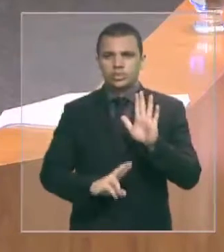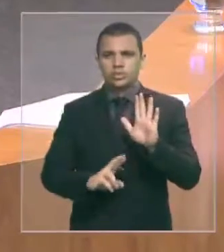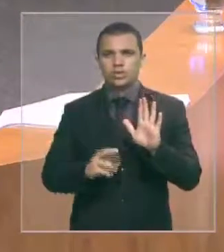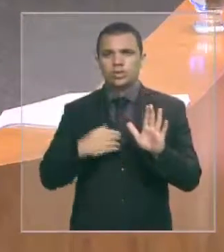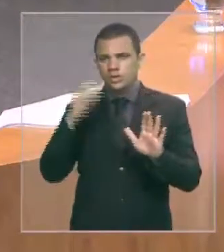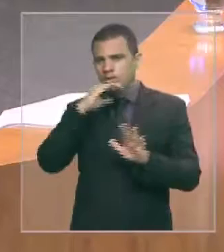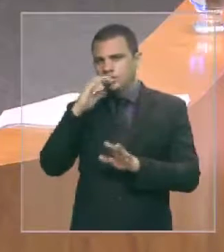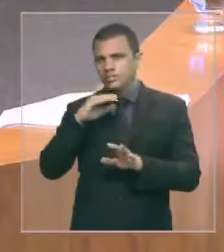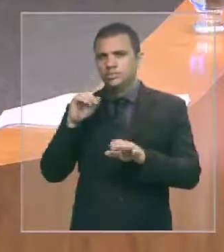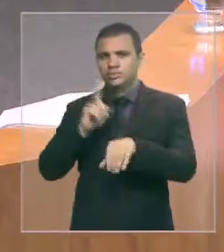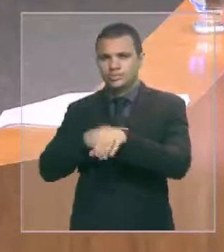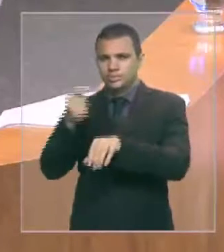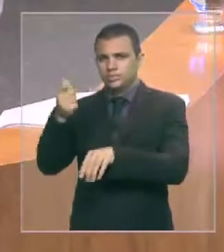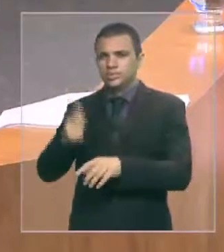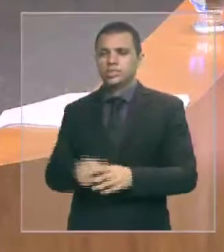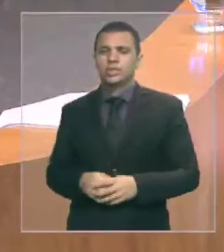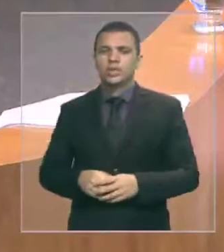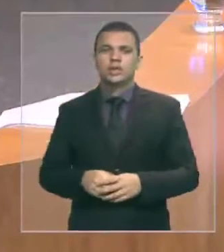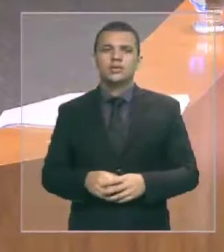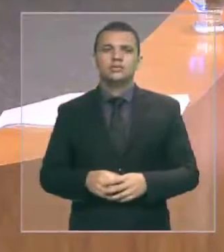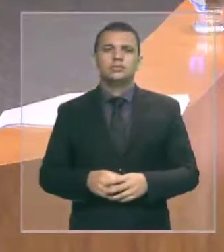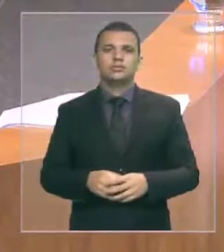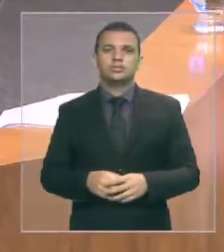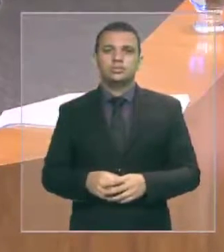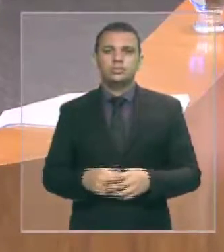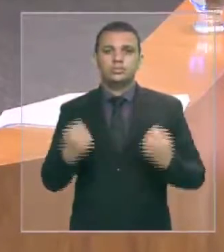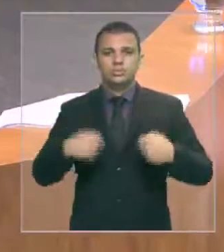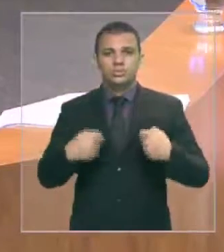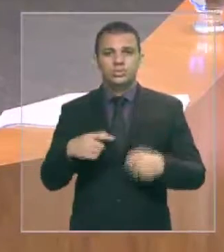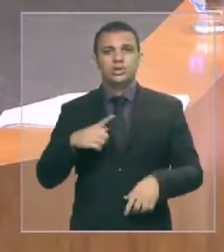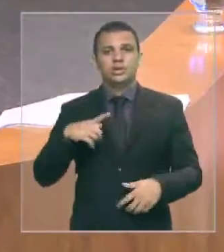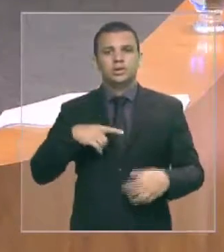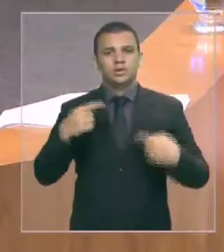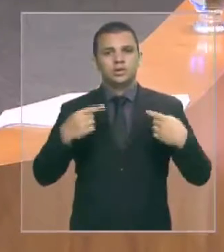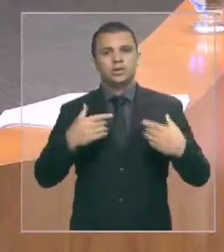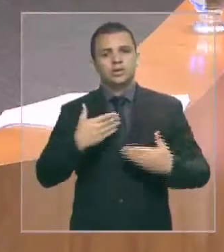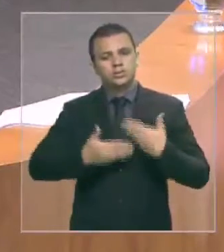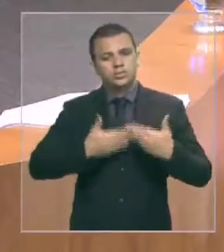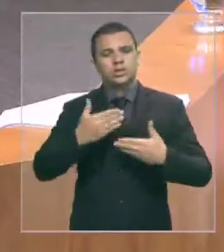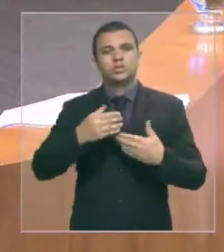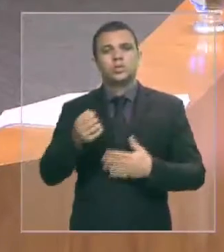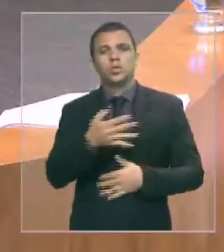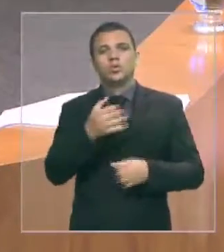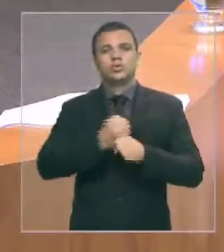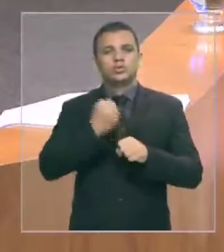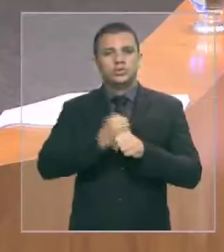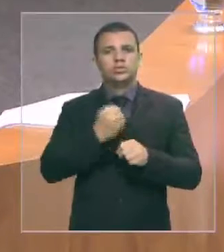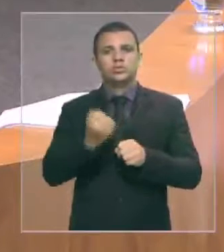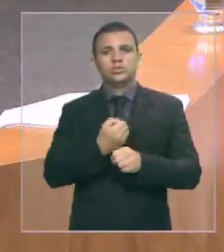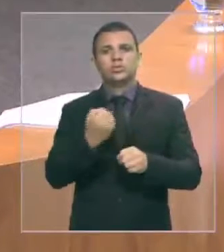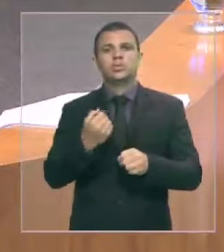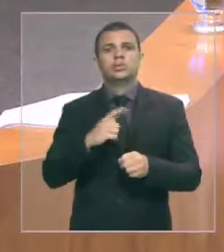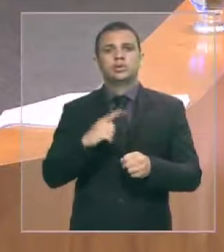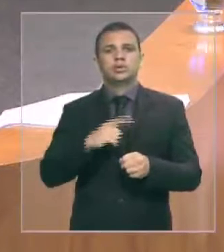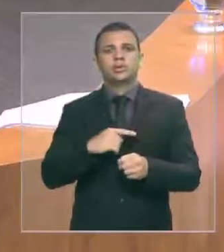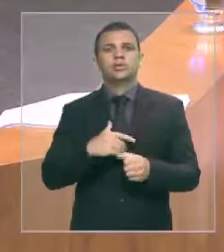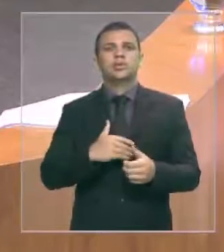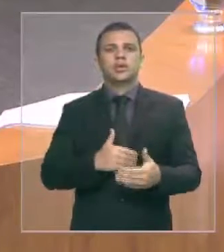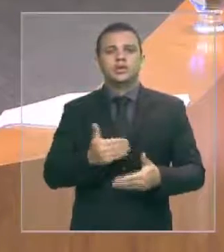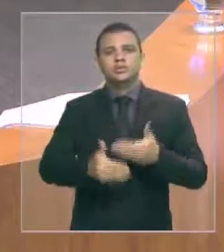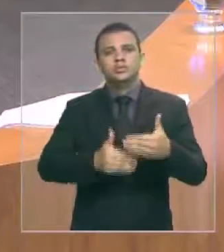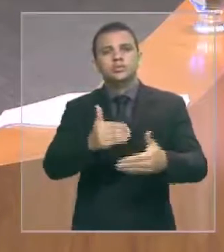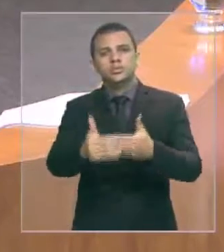terminando. Política de renovação de frota e implantação gradativa da frota